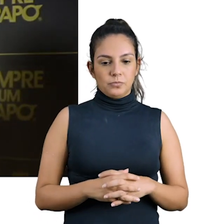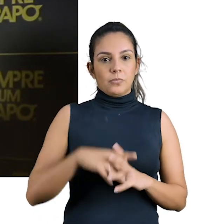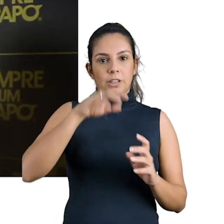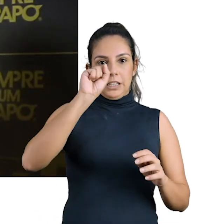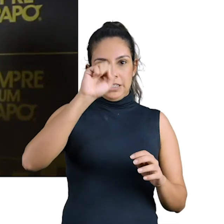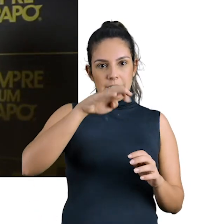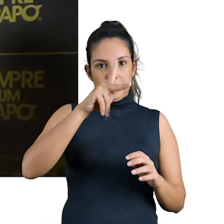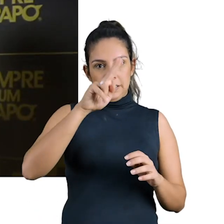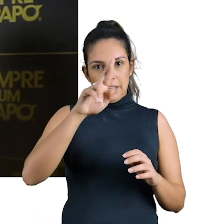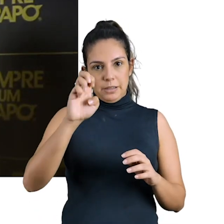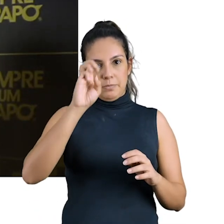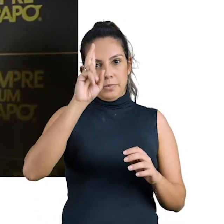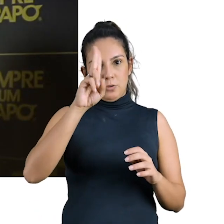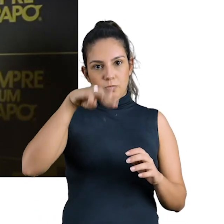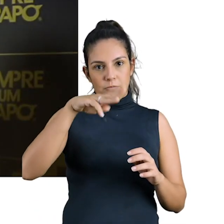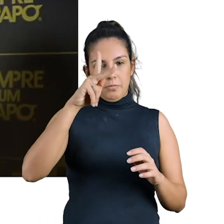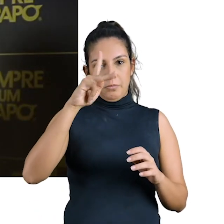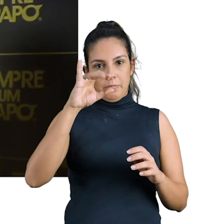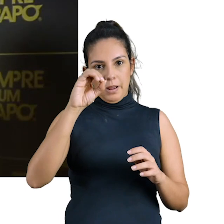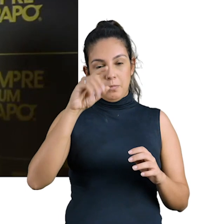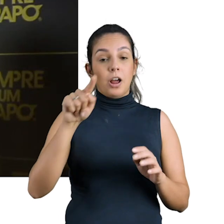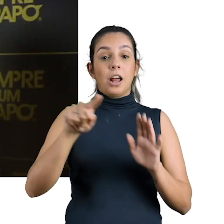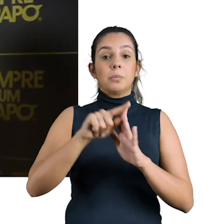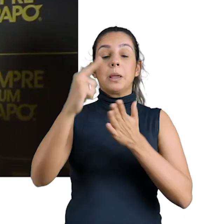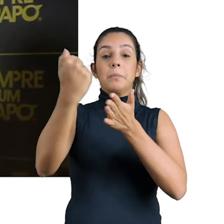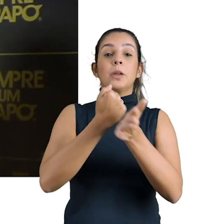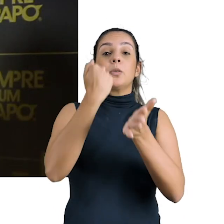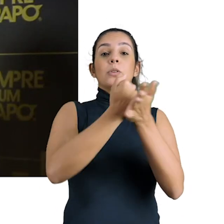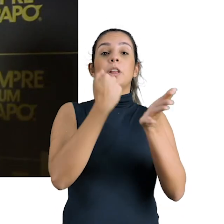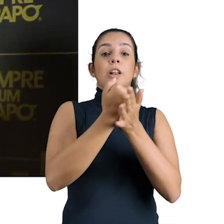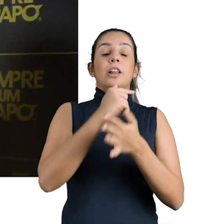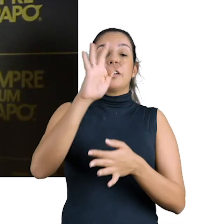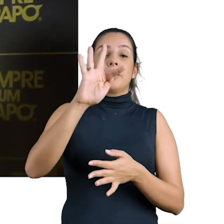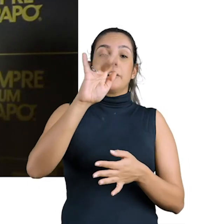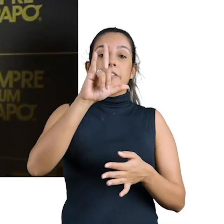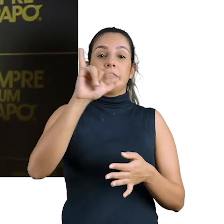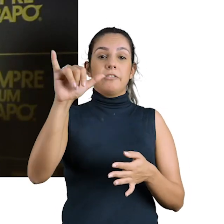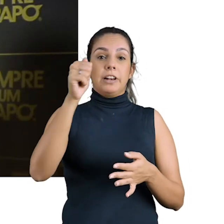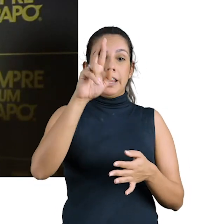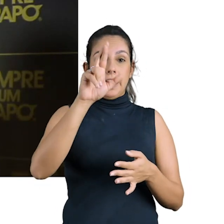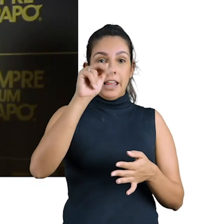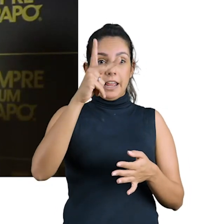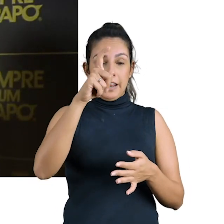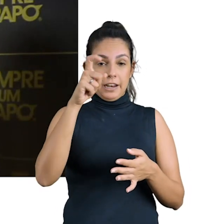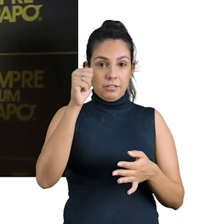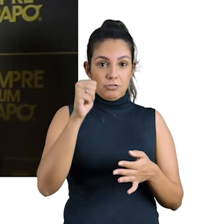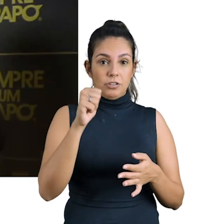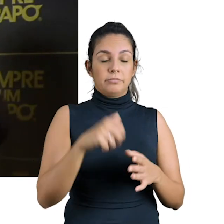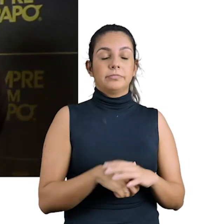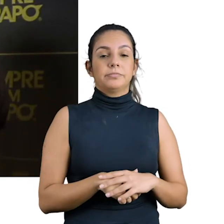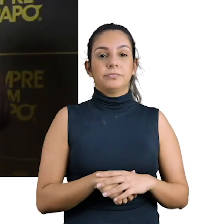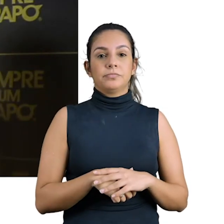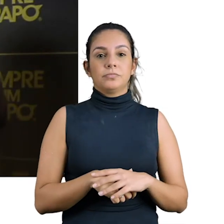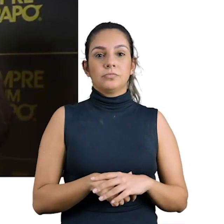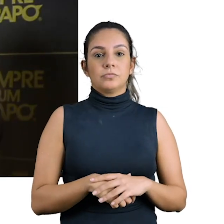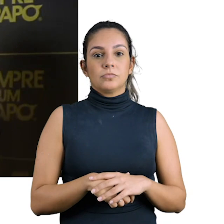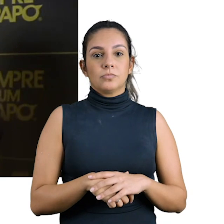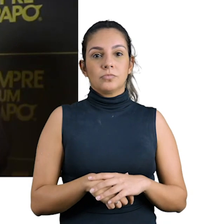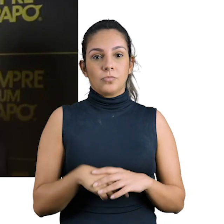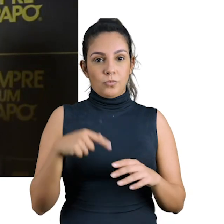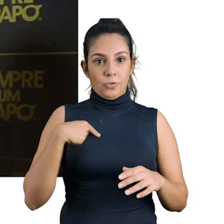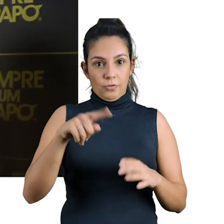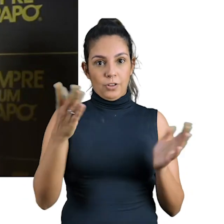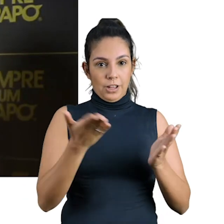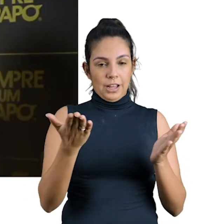Me perguntam também sobre o FLI Araxá. Olha, o FLI Araxá é o seguinte, estaríamos em Araxá